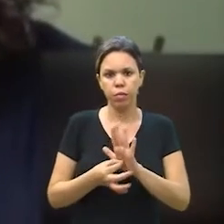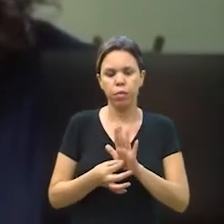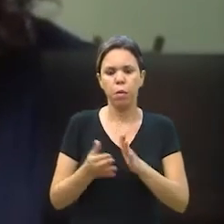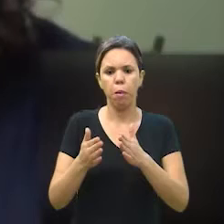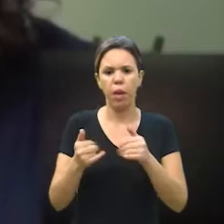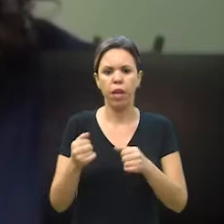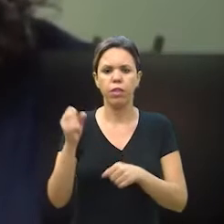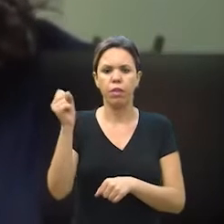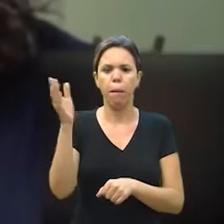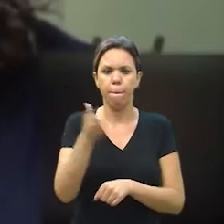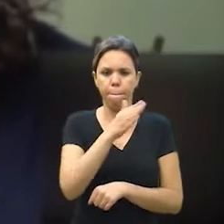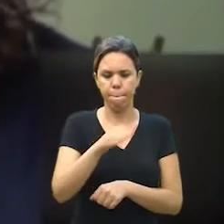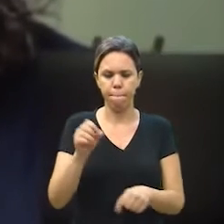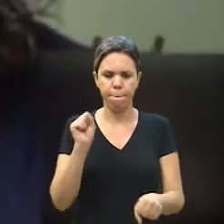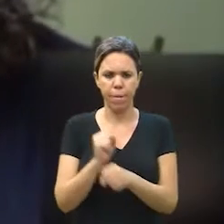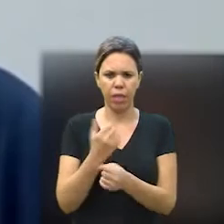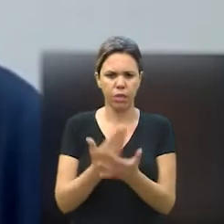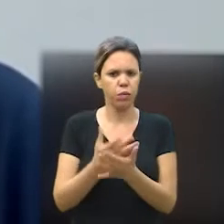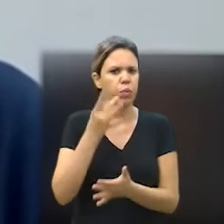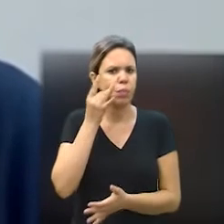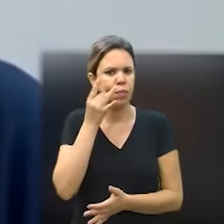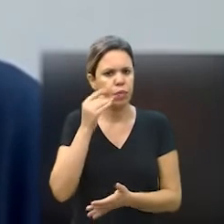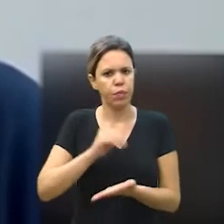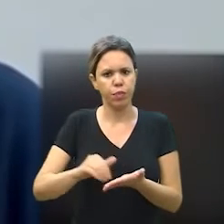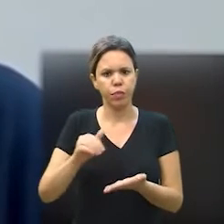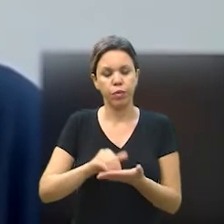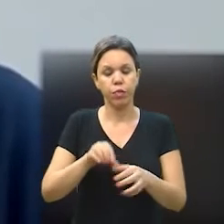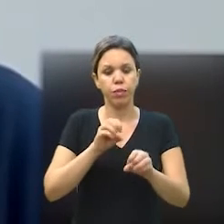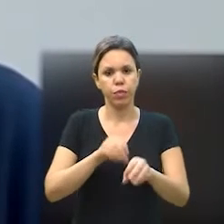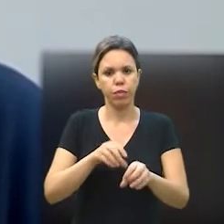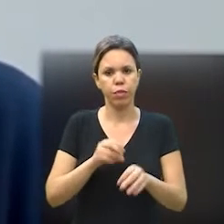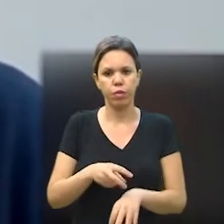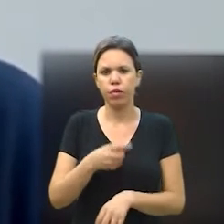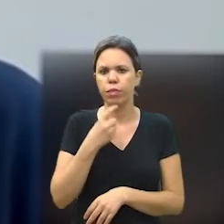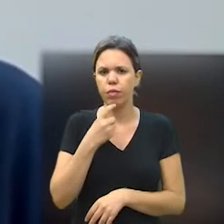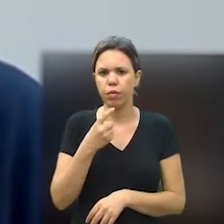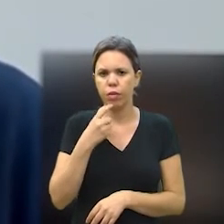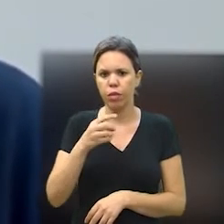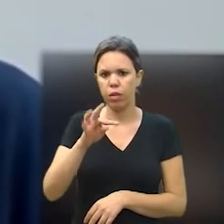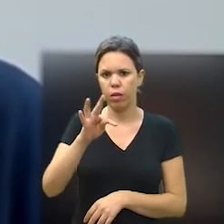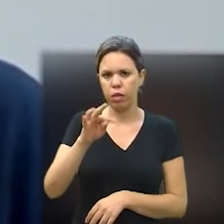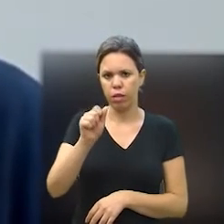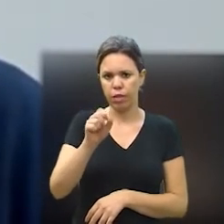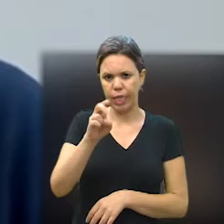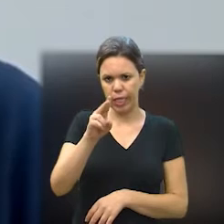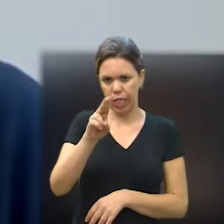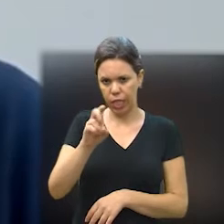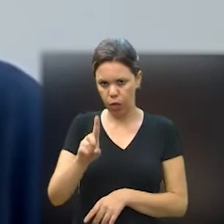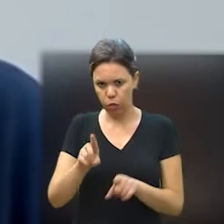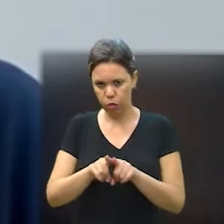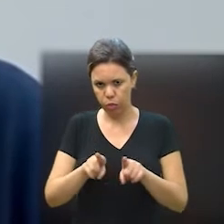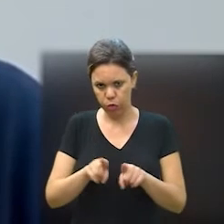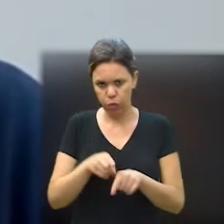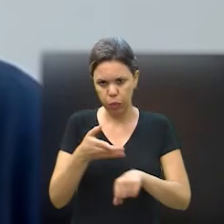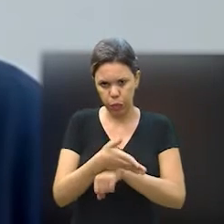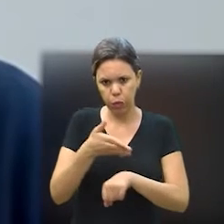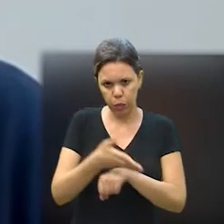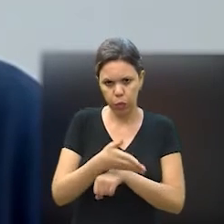a suspensão da volta às aulas presenciais. O secretário de Educação de Campinas, José Tadeu Jorge, participou da